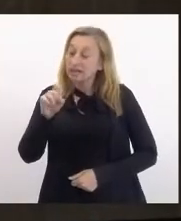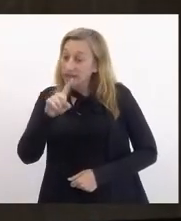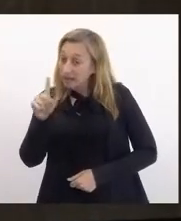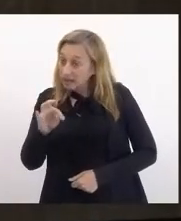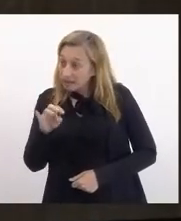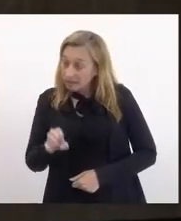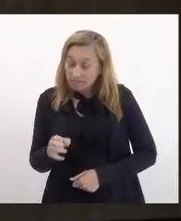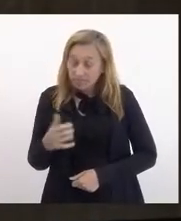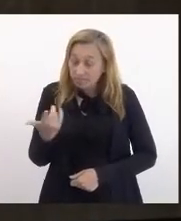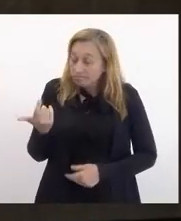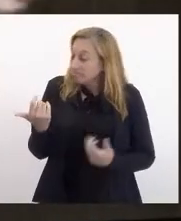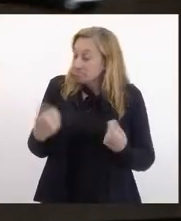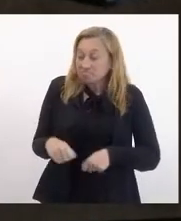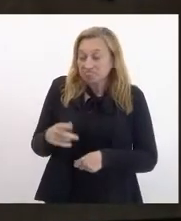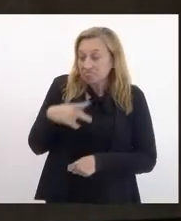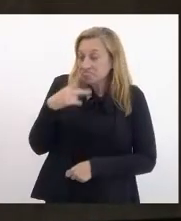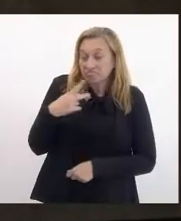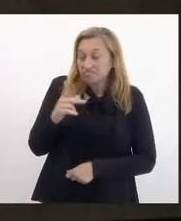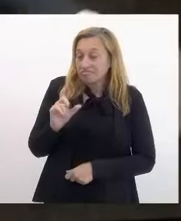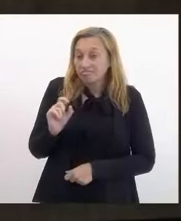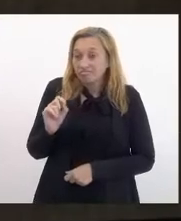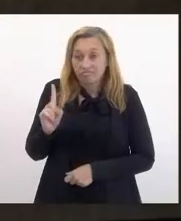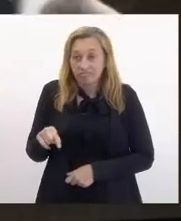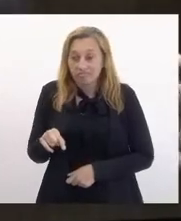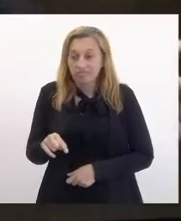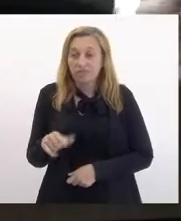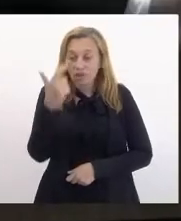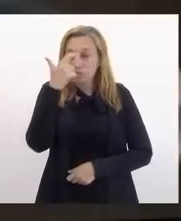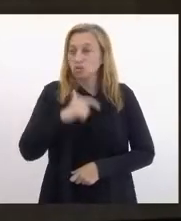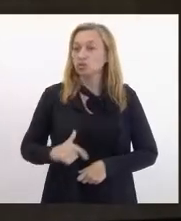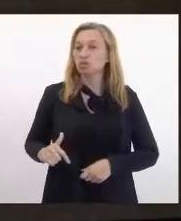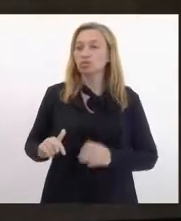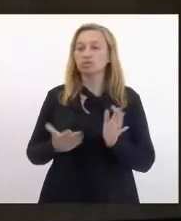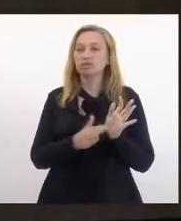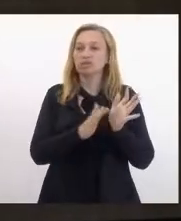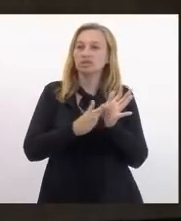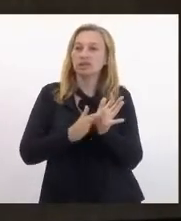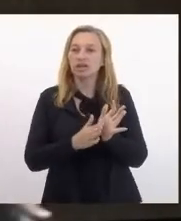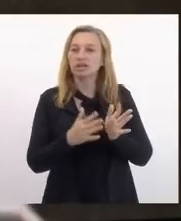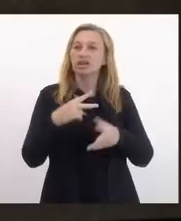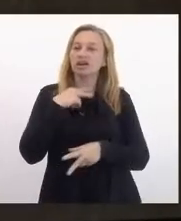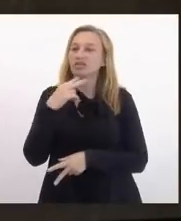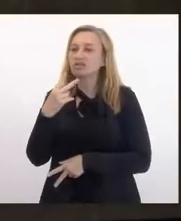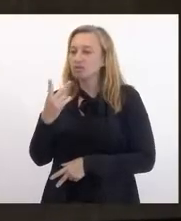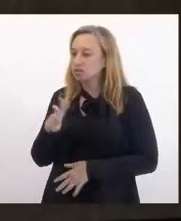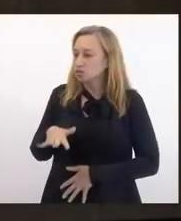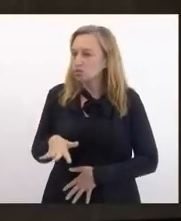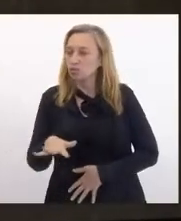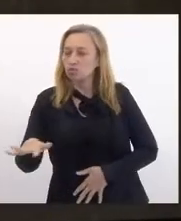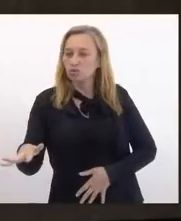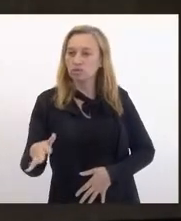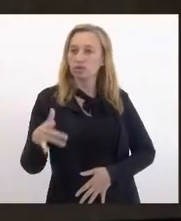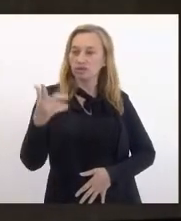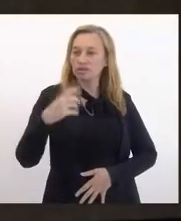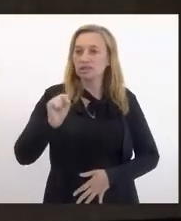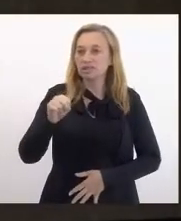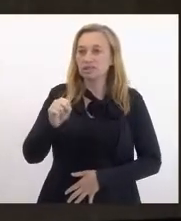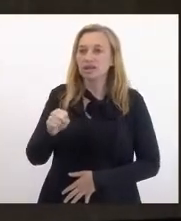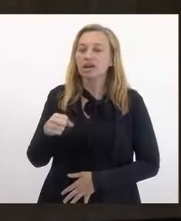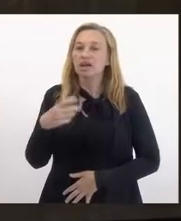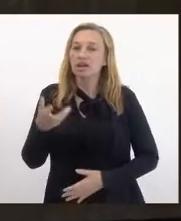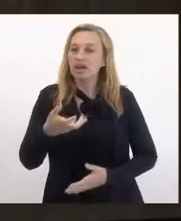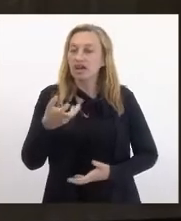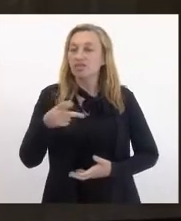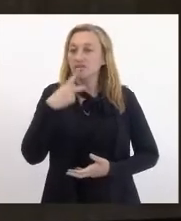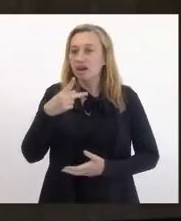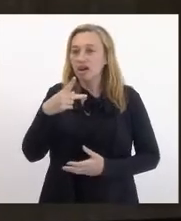entoar um samba memorável aí, Zequete, eu sou o samba, a voz do morro sou eu mesmo, sim, senhor. Quero mostrar ao mundo que tem um valor.